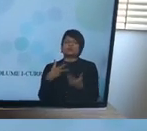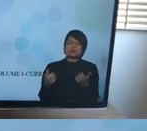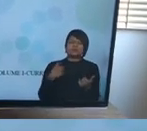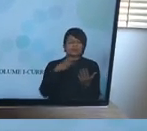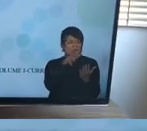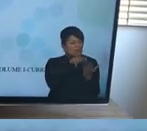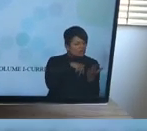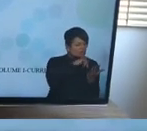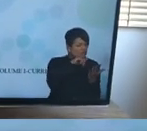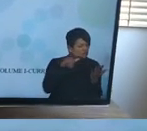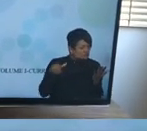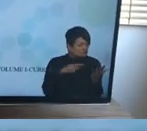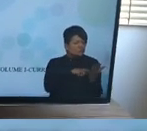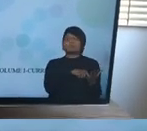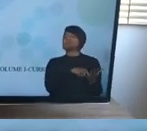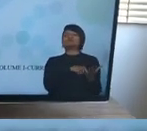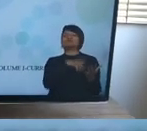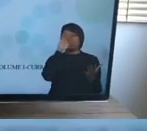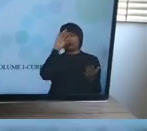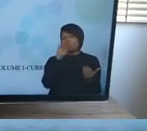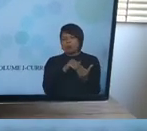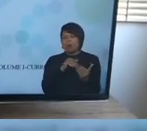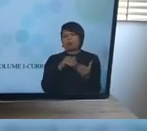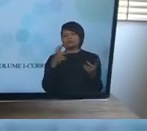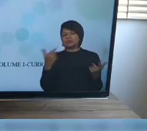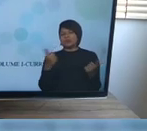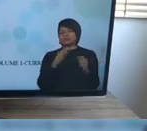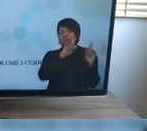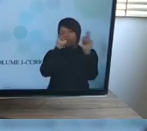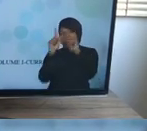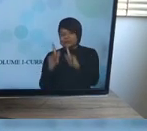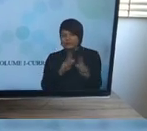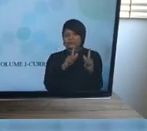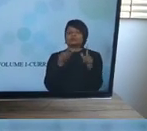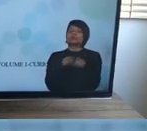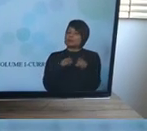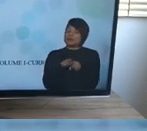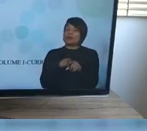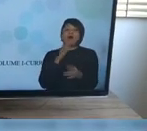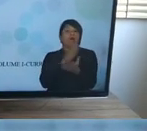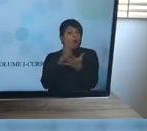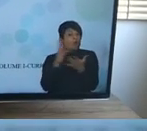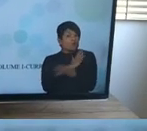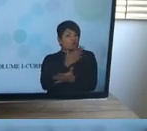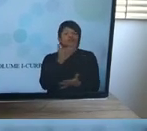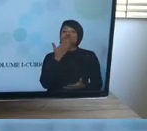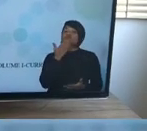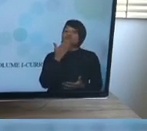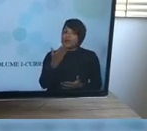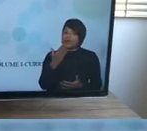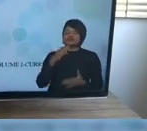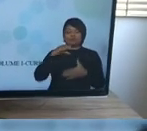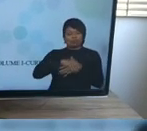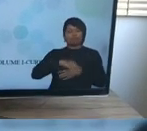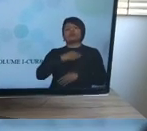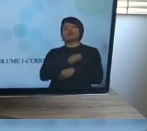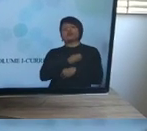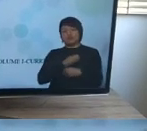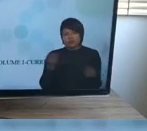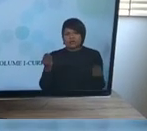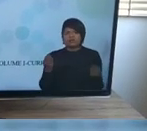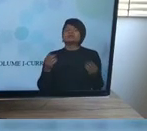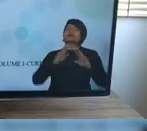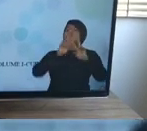notícias, reportagens, quadrinhos, etc. Alguns ainda solicitam uma publicação de